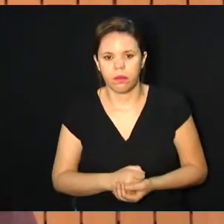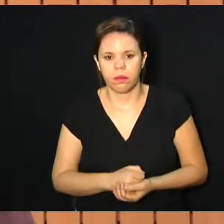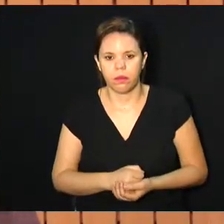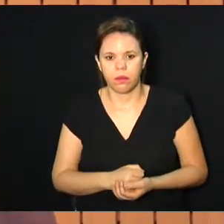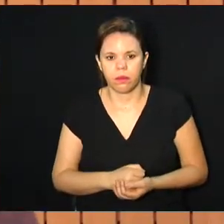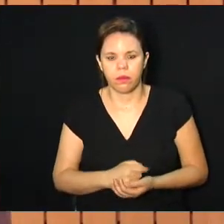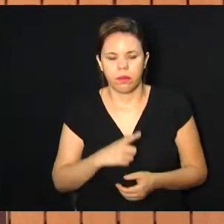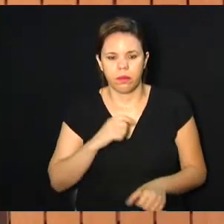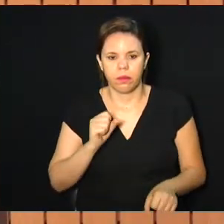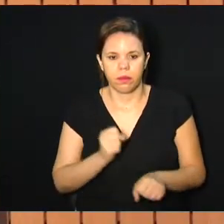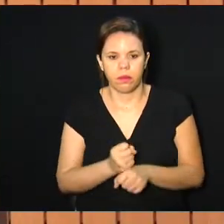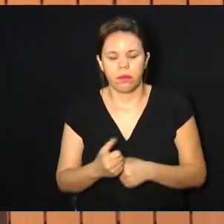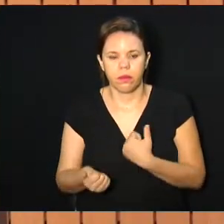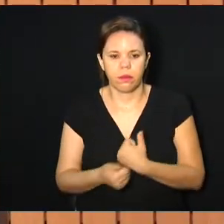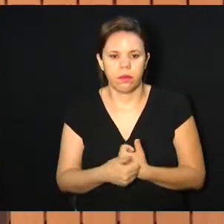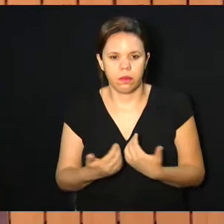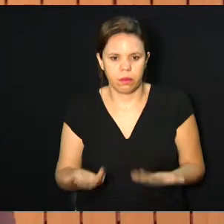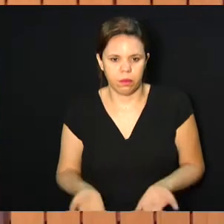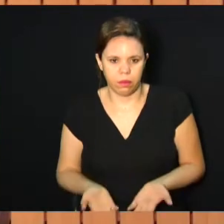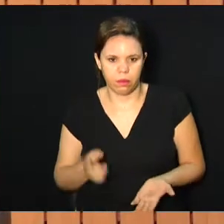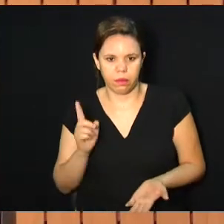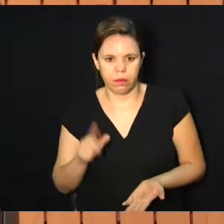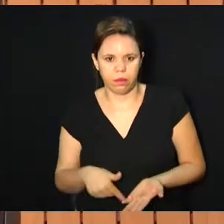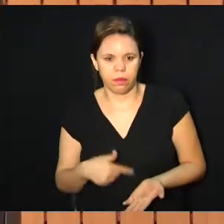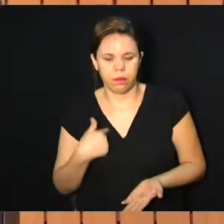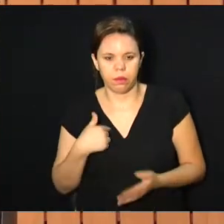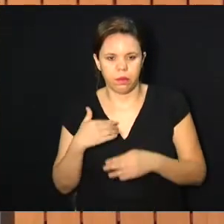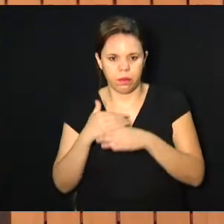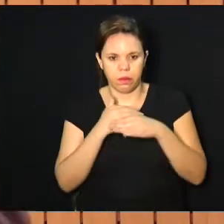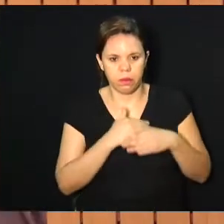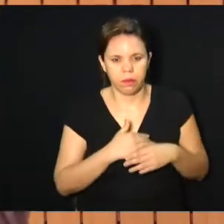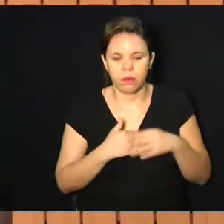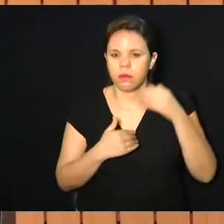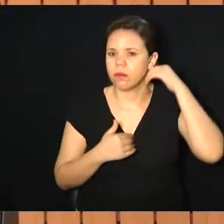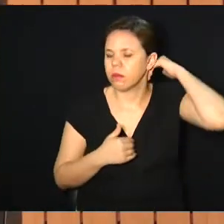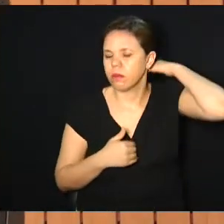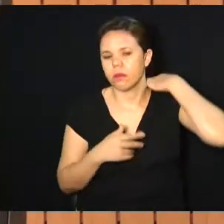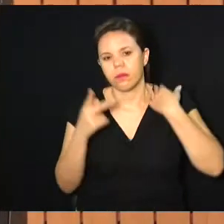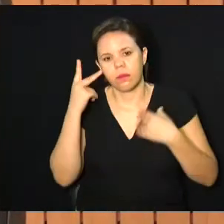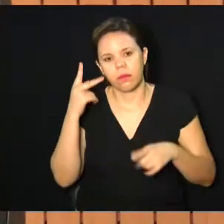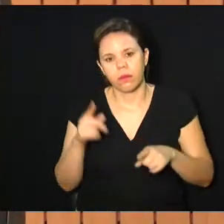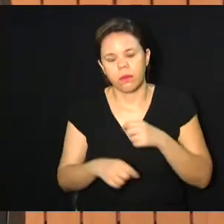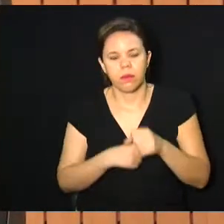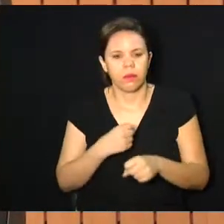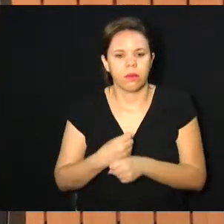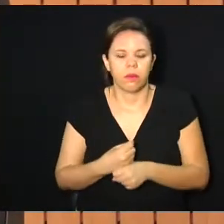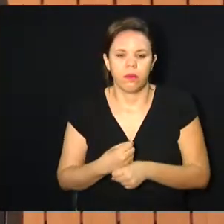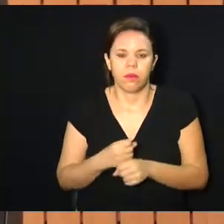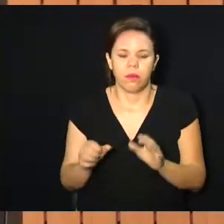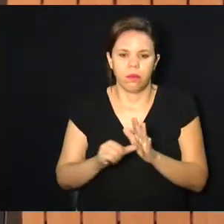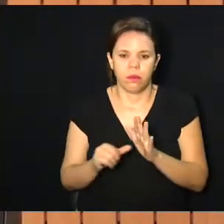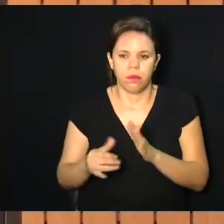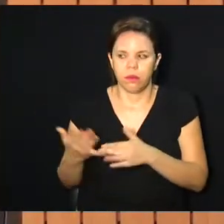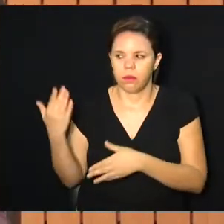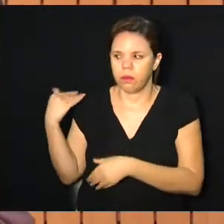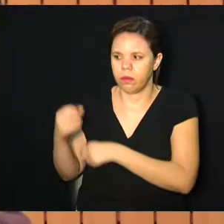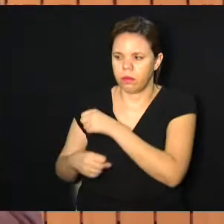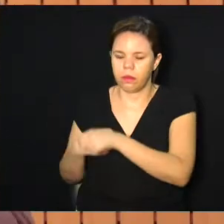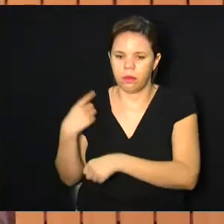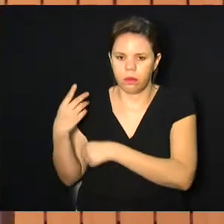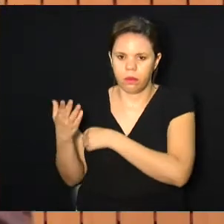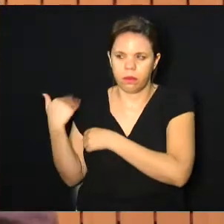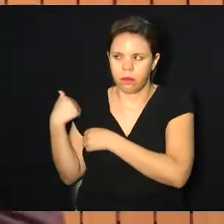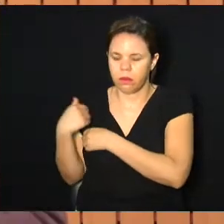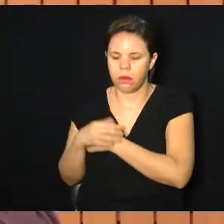estar esperando em breve aí. Mas é um padrão também. Mesmo em São Paulo, a gente teve no ano do edital, lá, no ano passado e